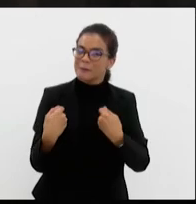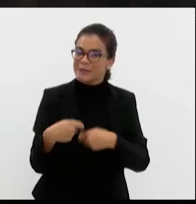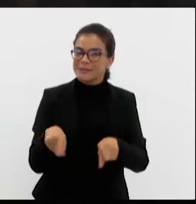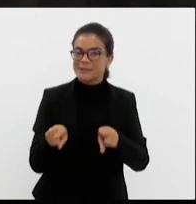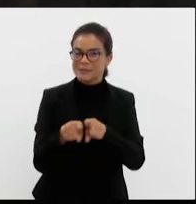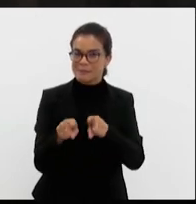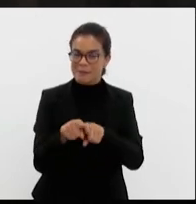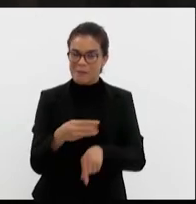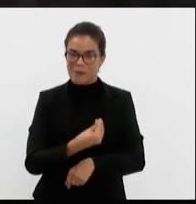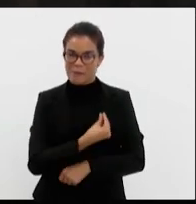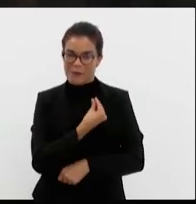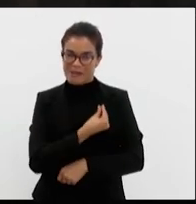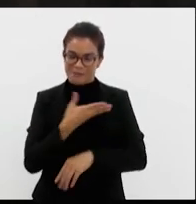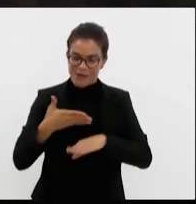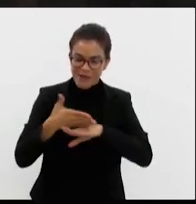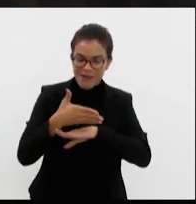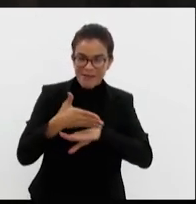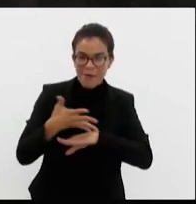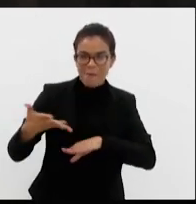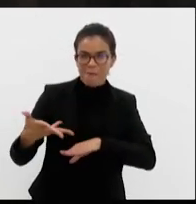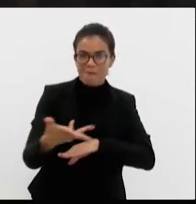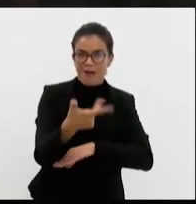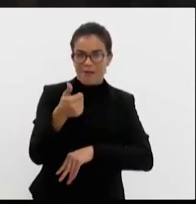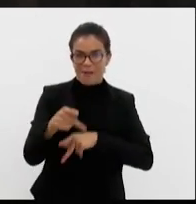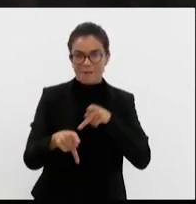uma participação de qualidade da população.